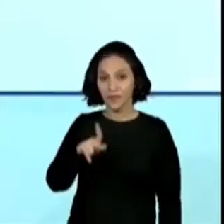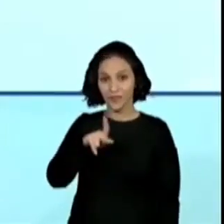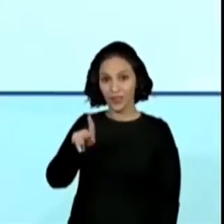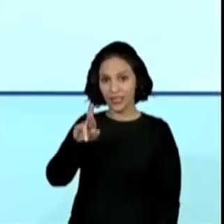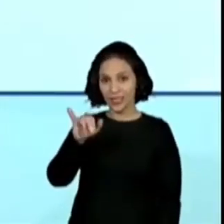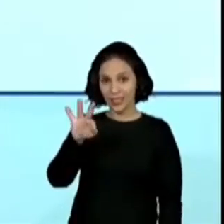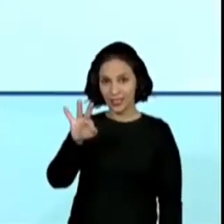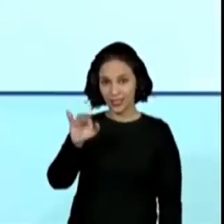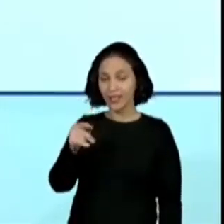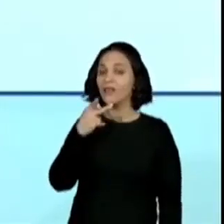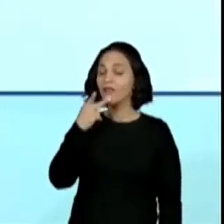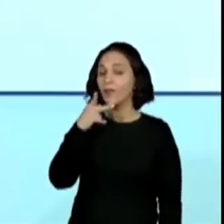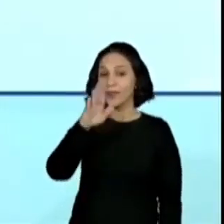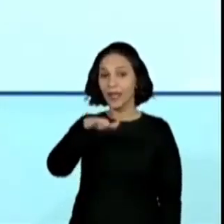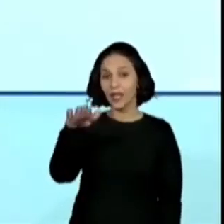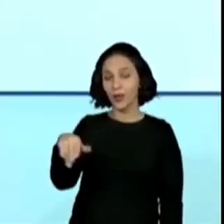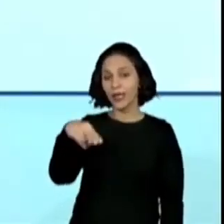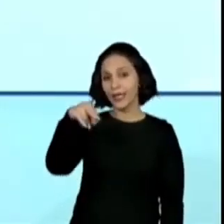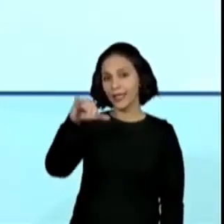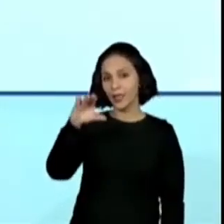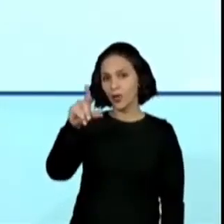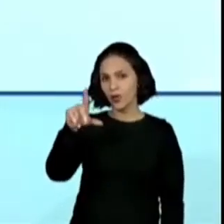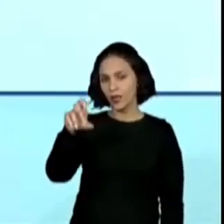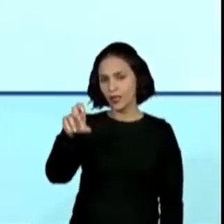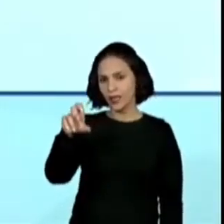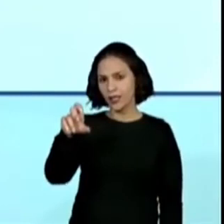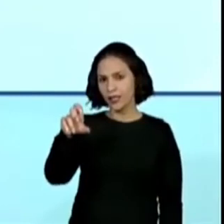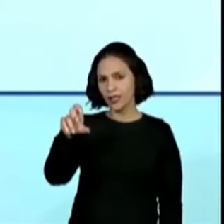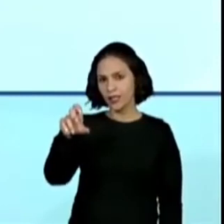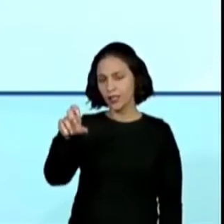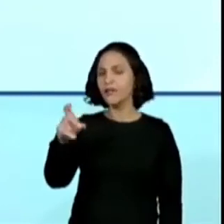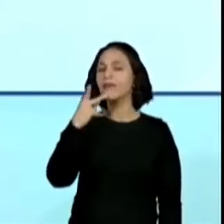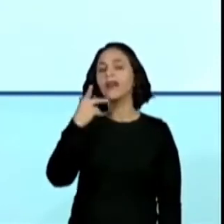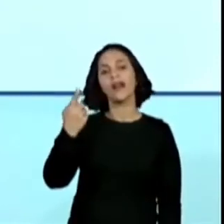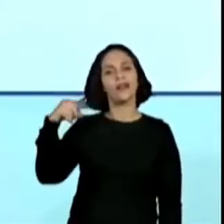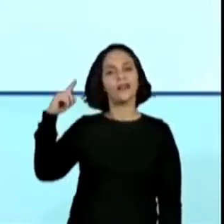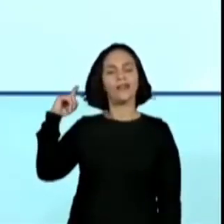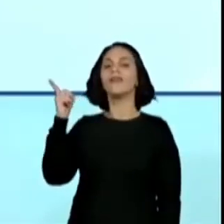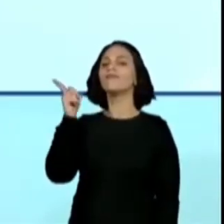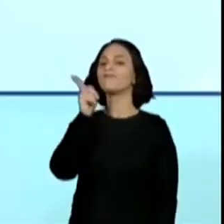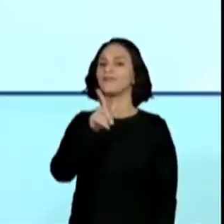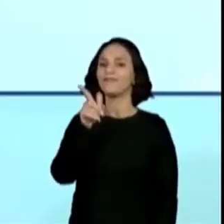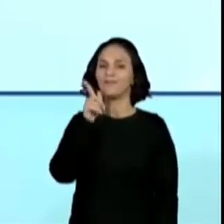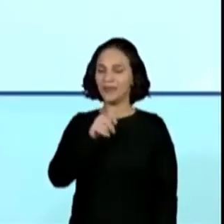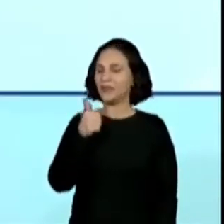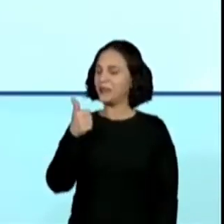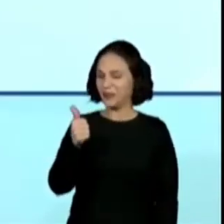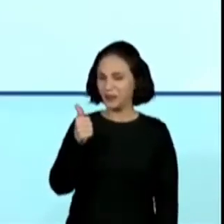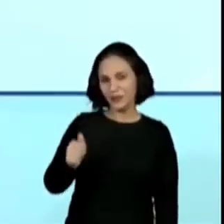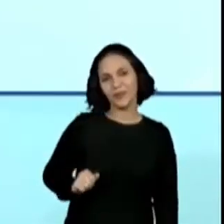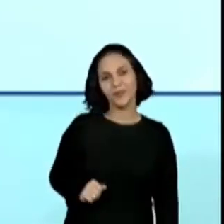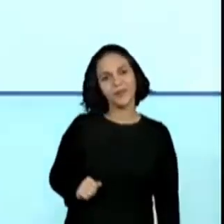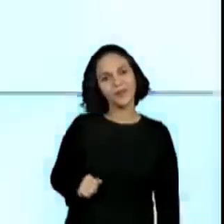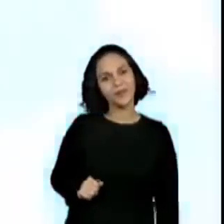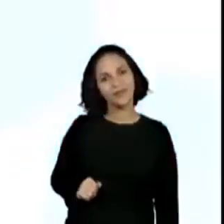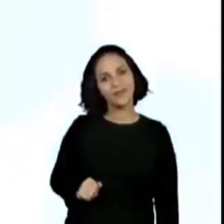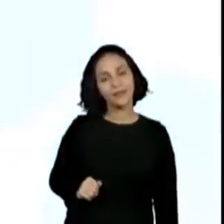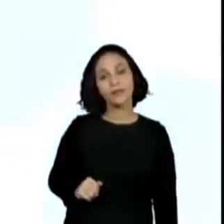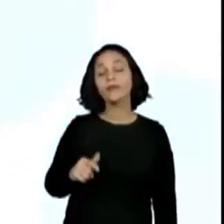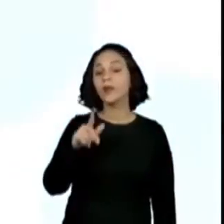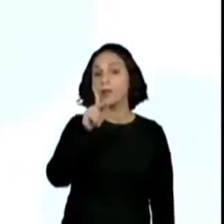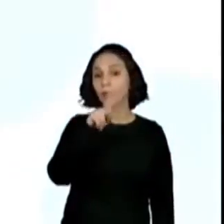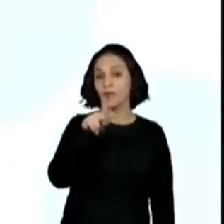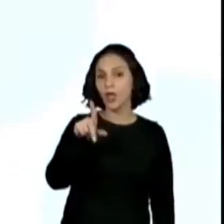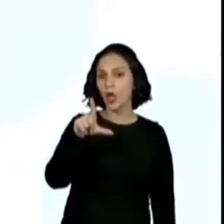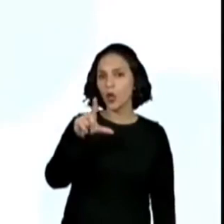de cásia disse que a Nicole falou que ah não ela disse que a Nicole acertou as outras questões muito bem quem mais professora